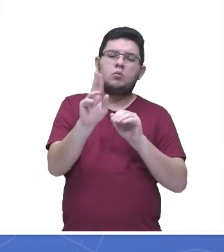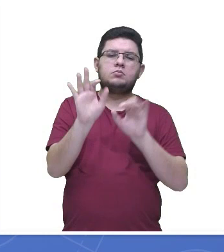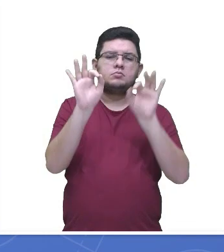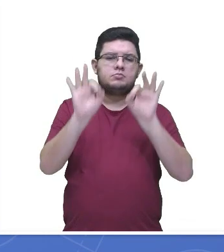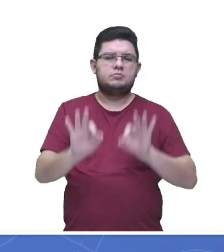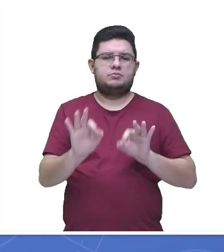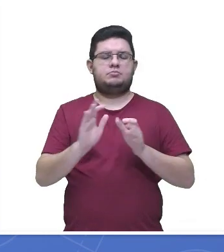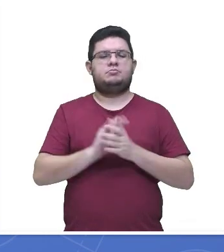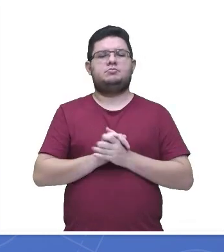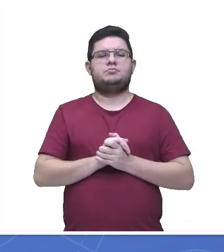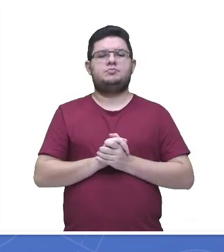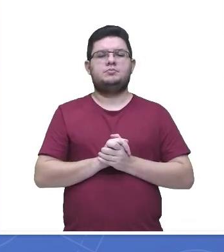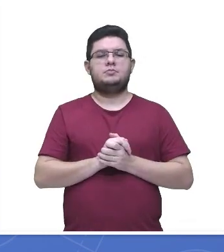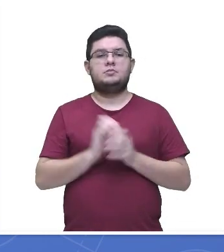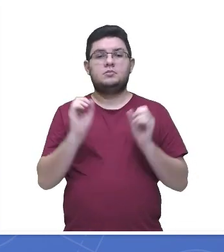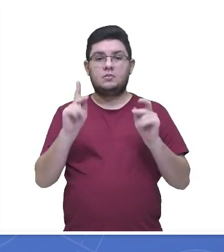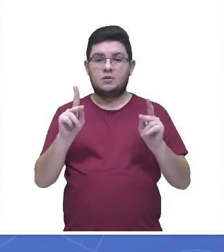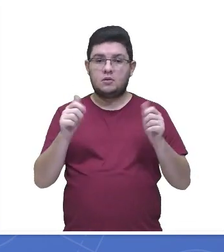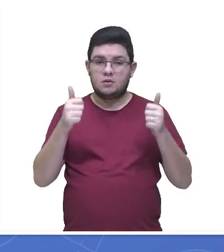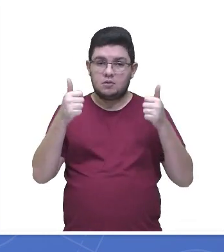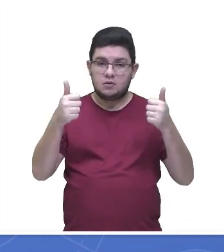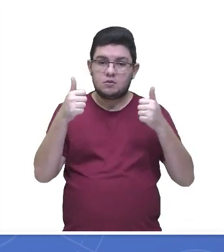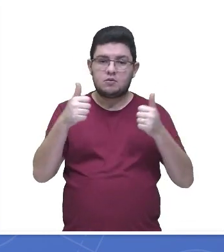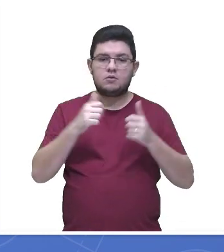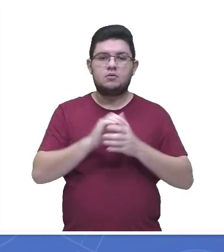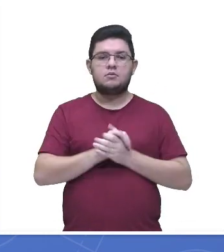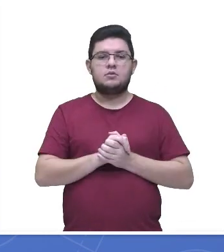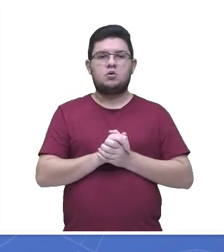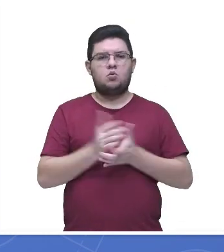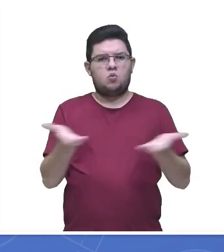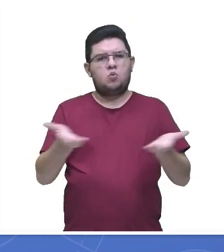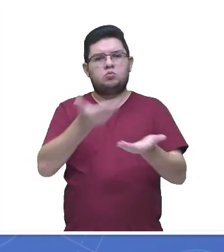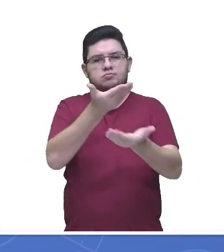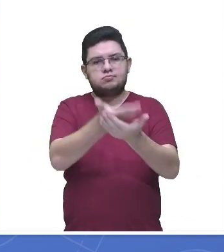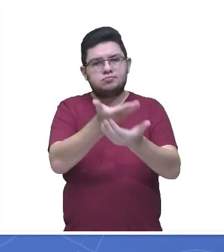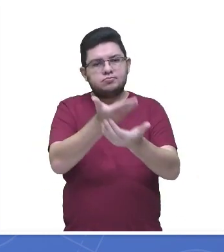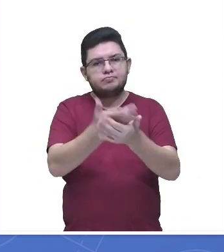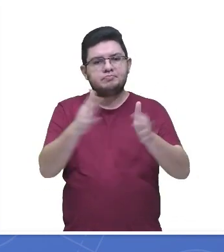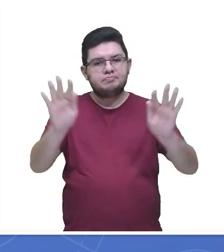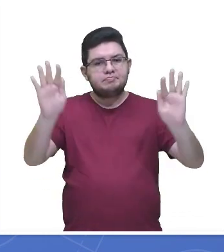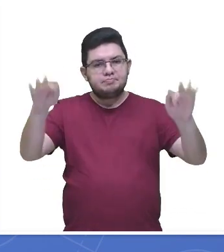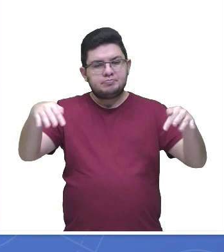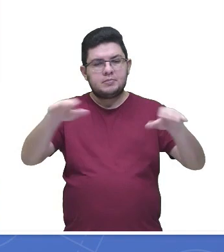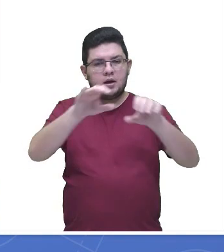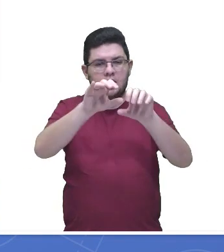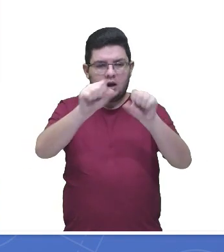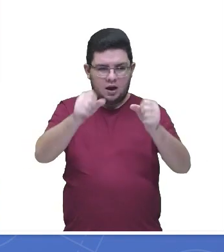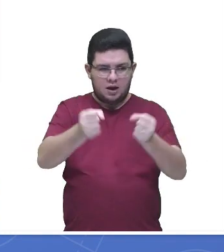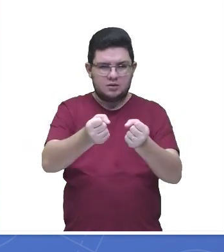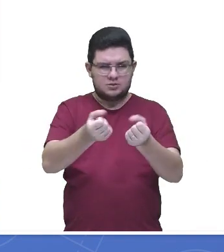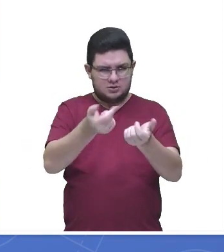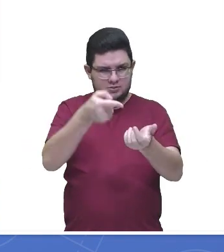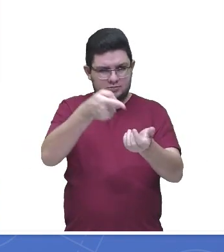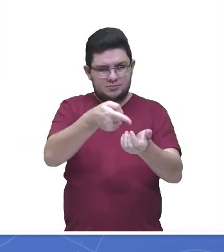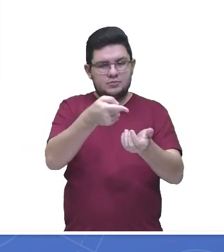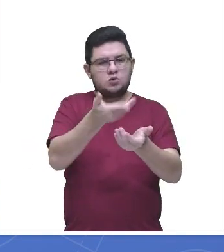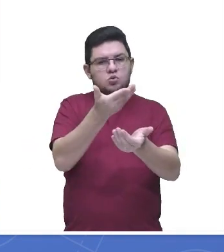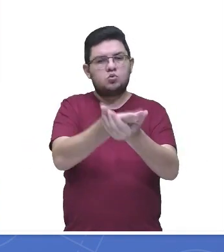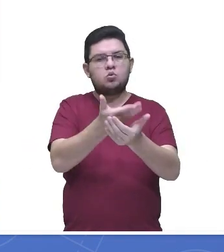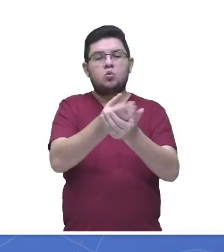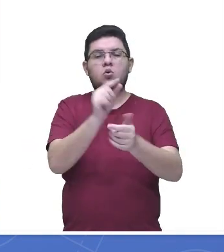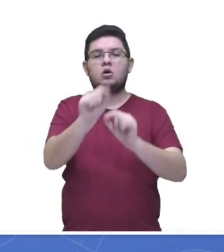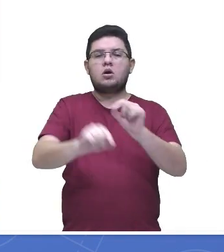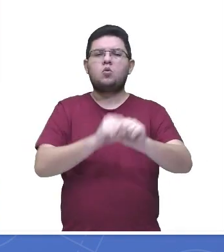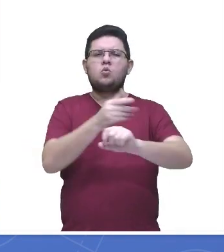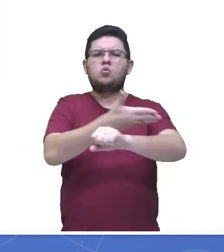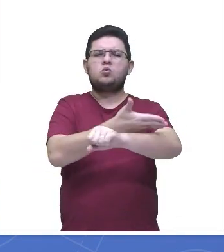classificá-los. Ok, meus queridos? Então, essa foi a nossa aula de hoje de arte. Fizemos essa viagem lá na cultura